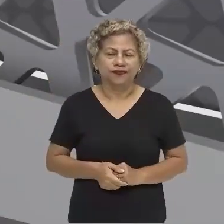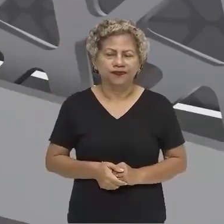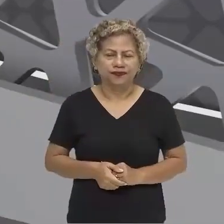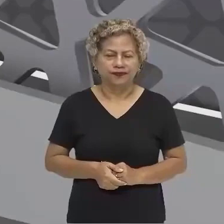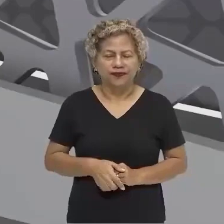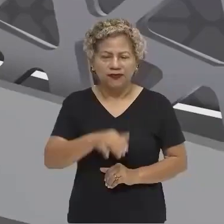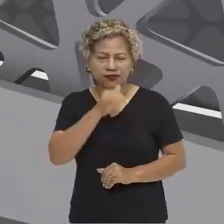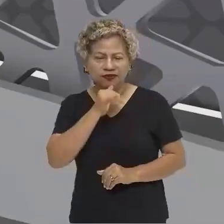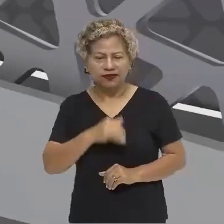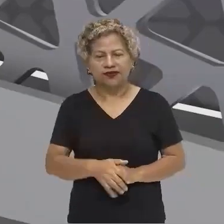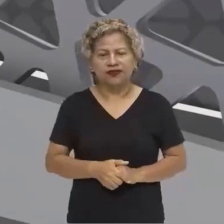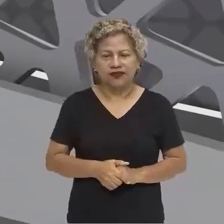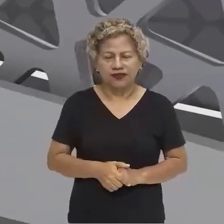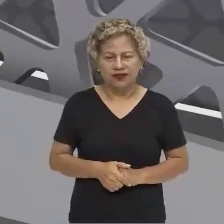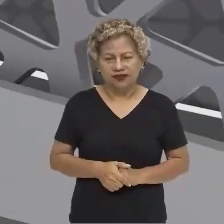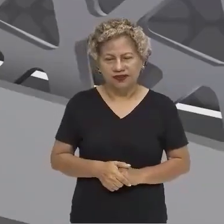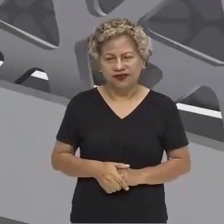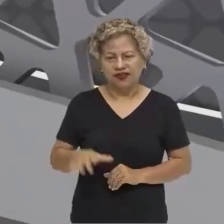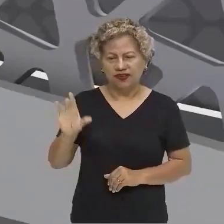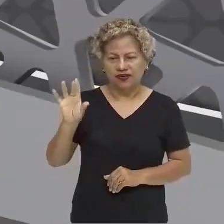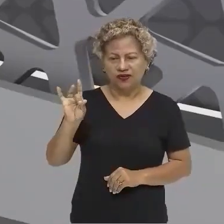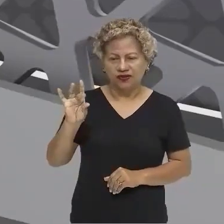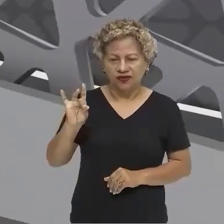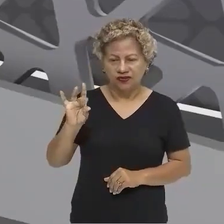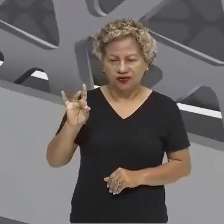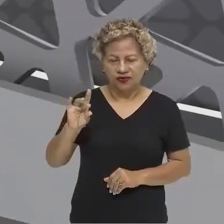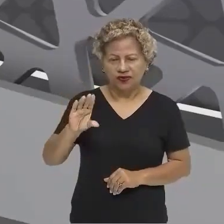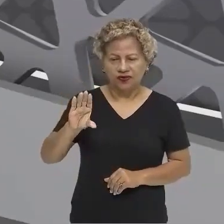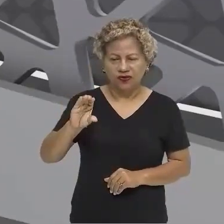cola, né? A famosa cola.